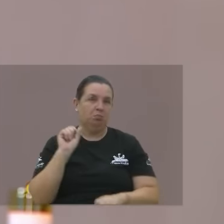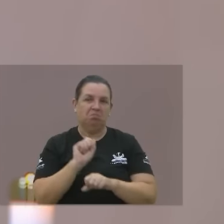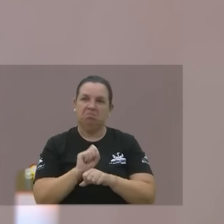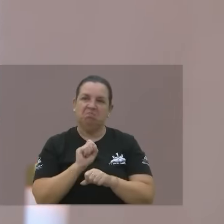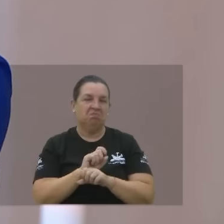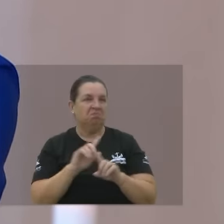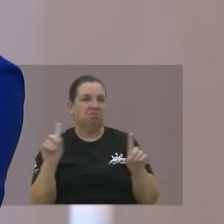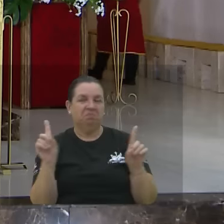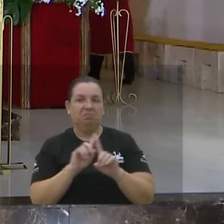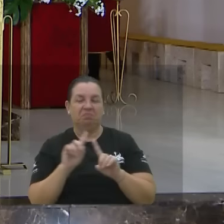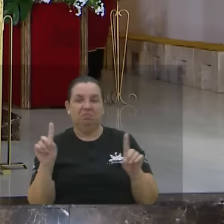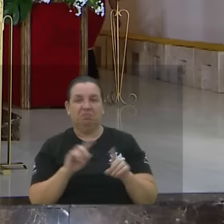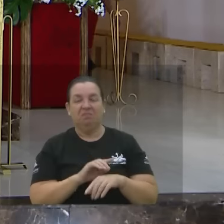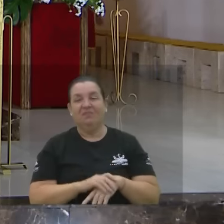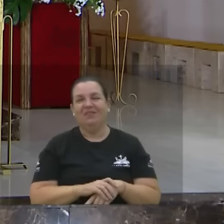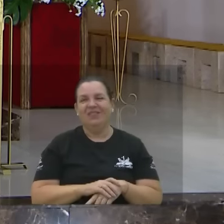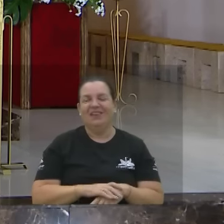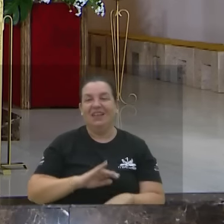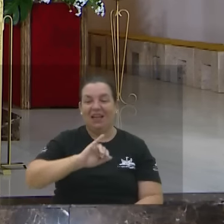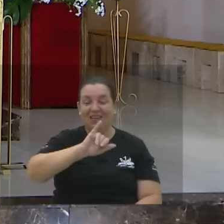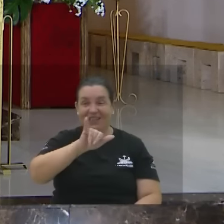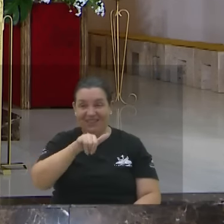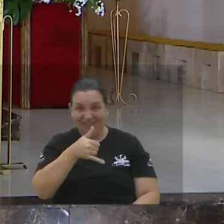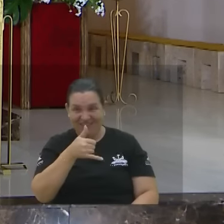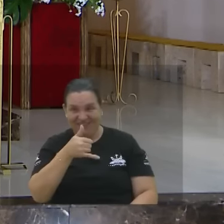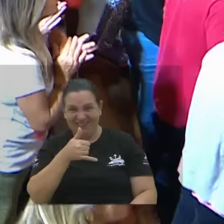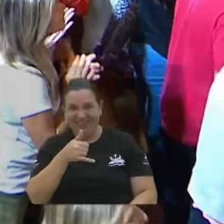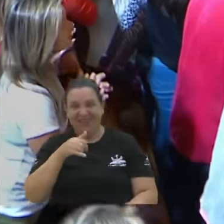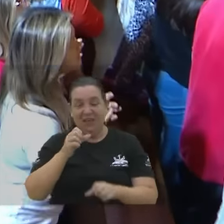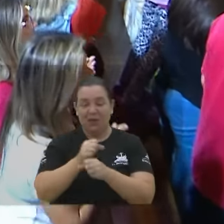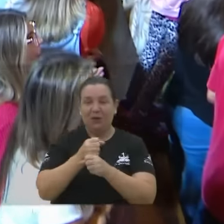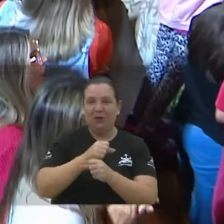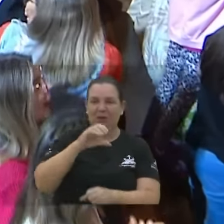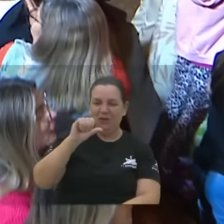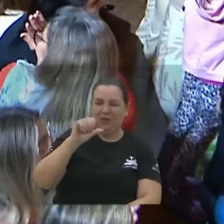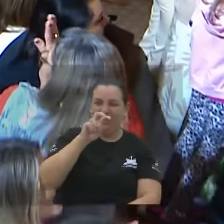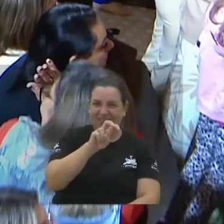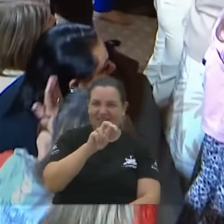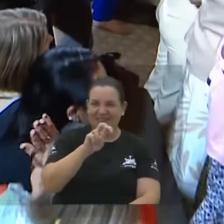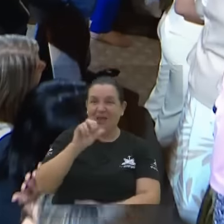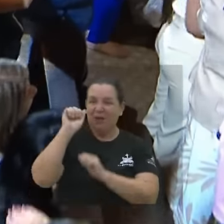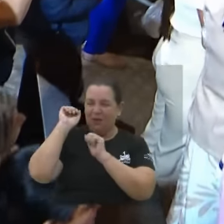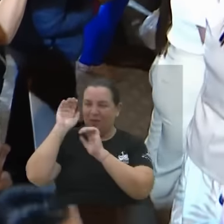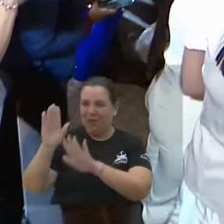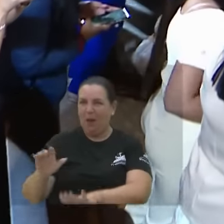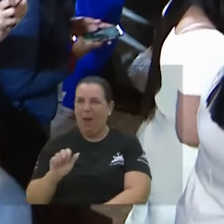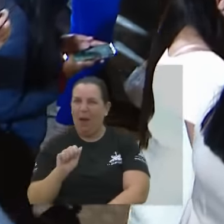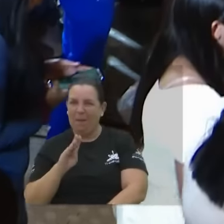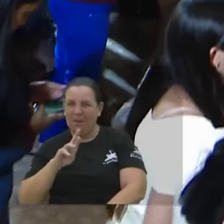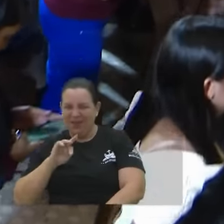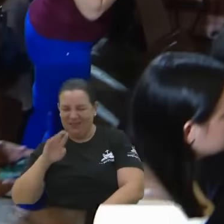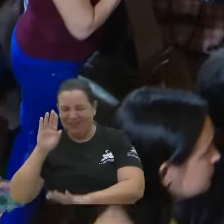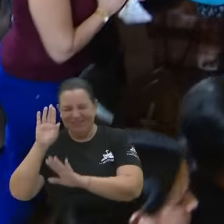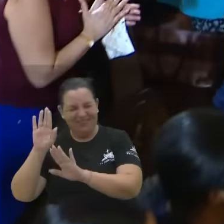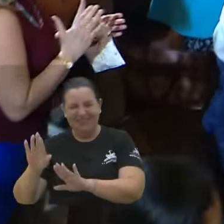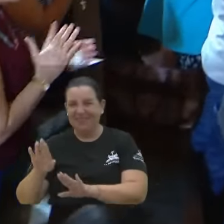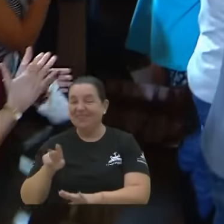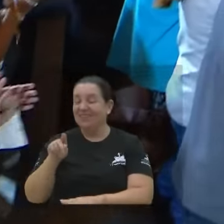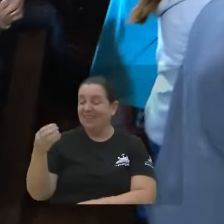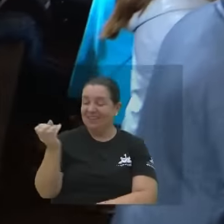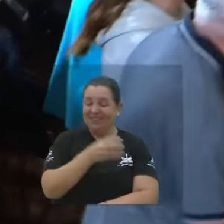parou mais. Janeiro de 95, Dom Alberto ordenou, esse